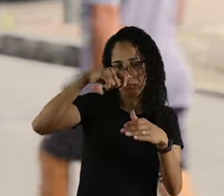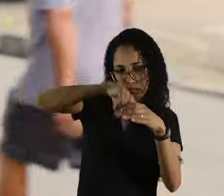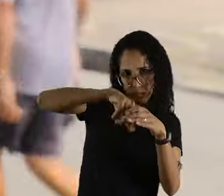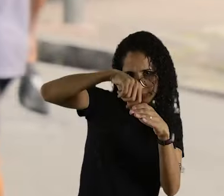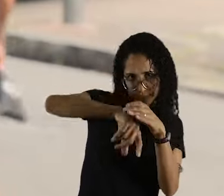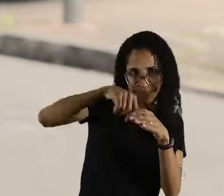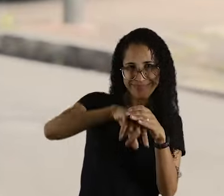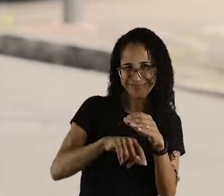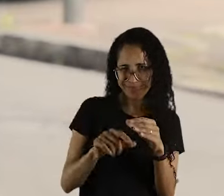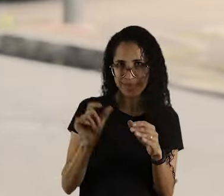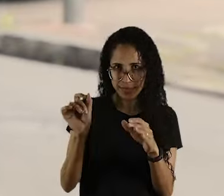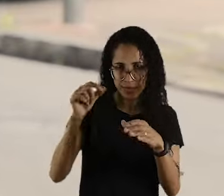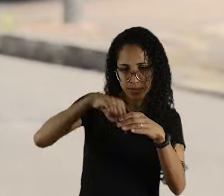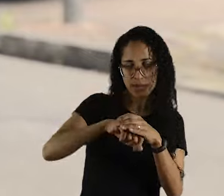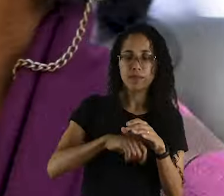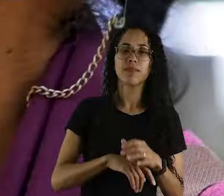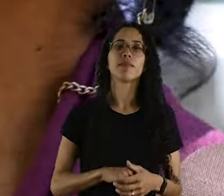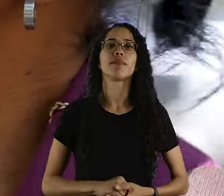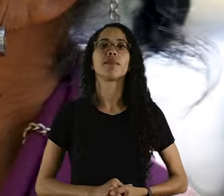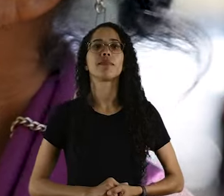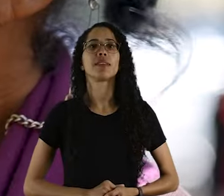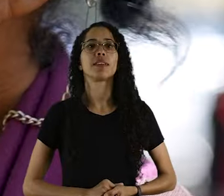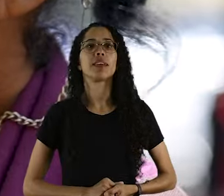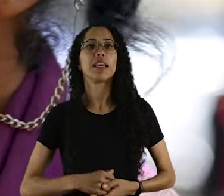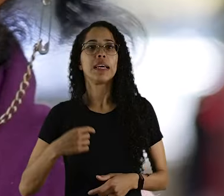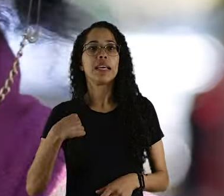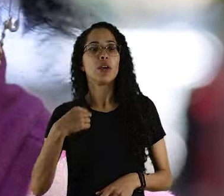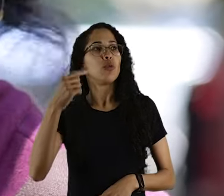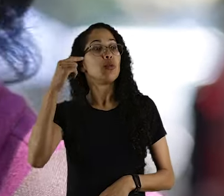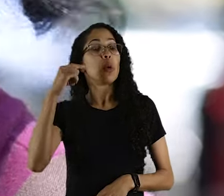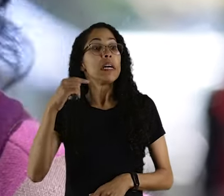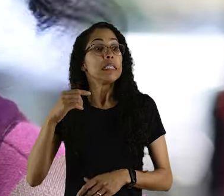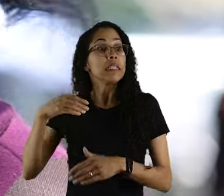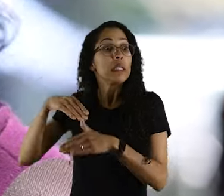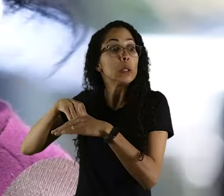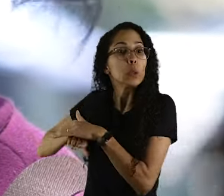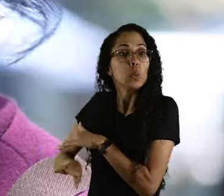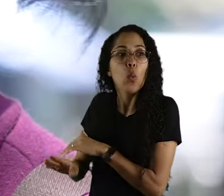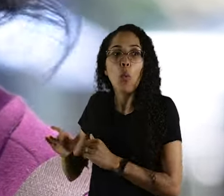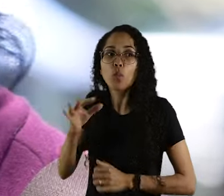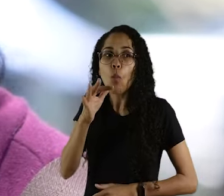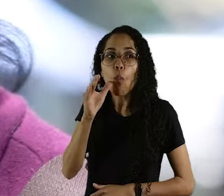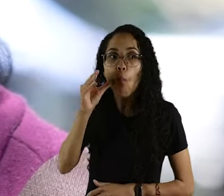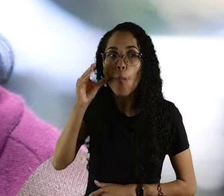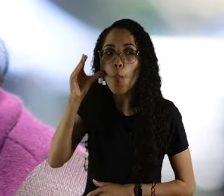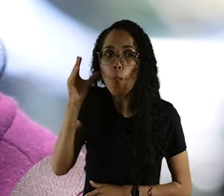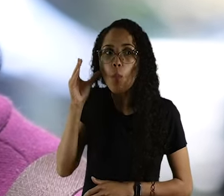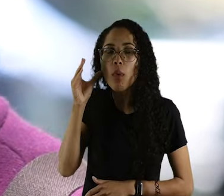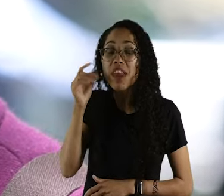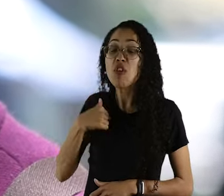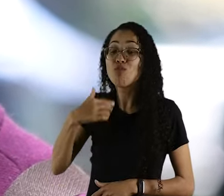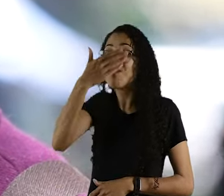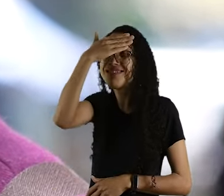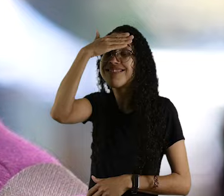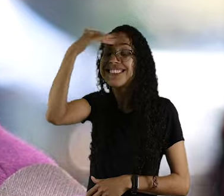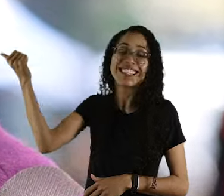um pote que a gente vai guardar moeda. Eu guardei num lugar que assim, ninguém vai guardar dinheiro ali. Só que eu esqueci.